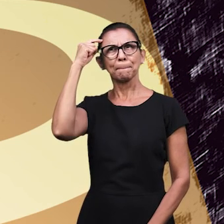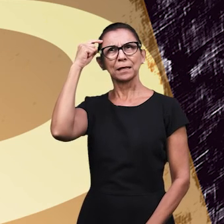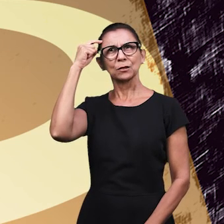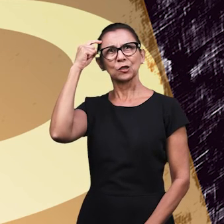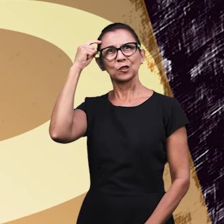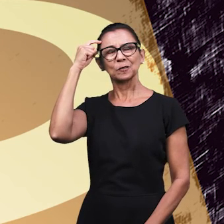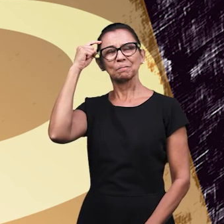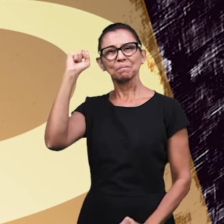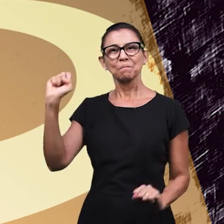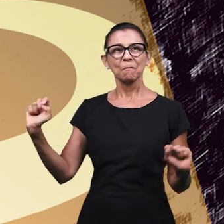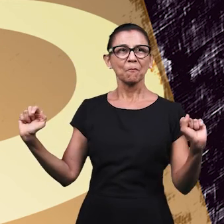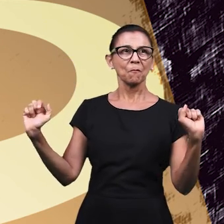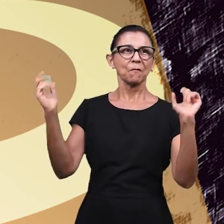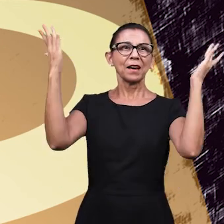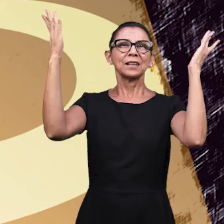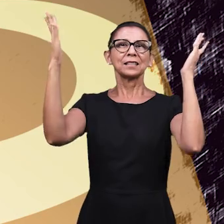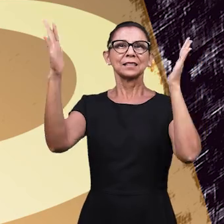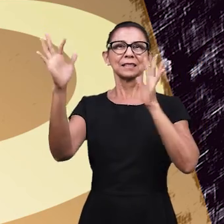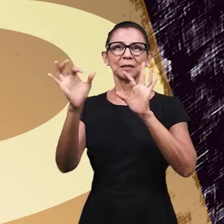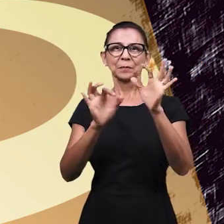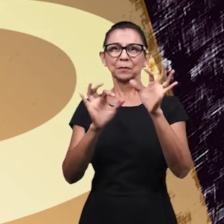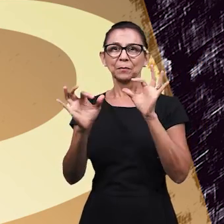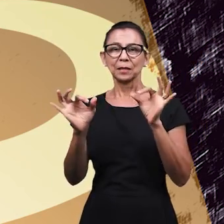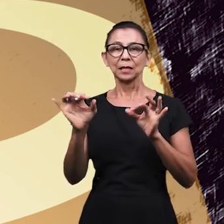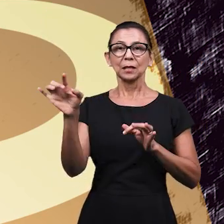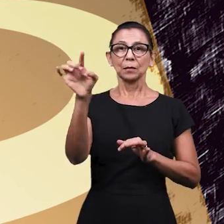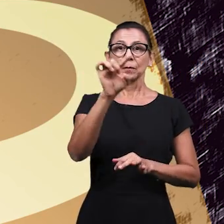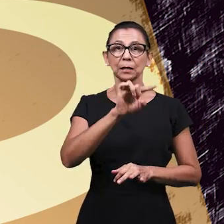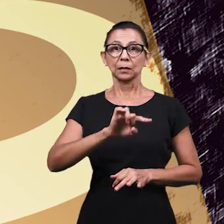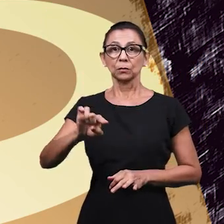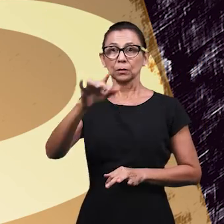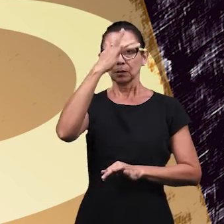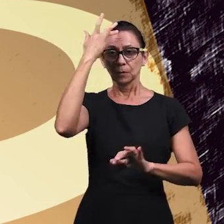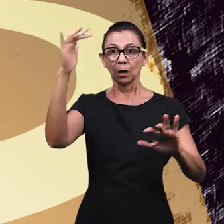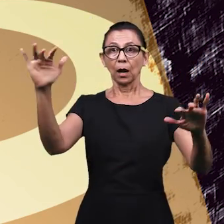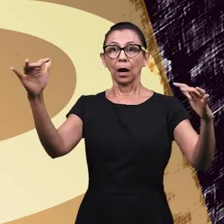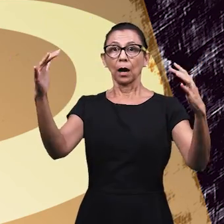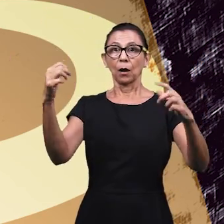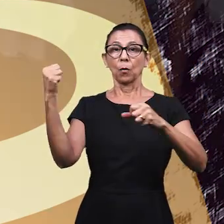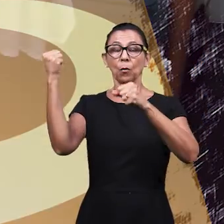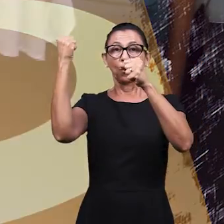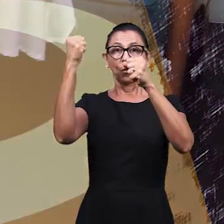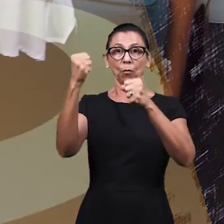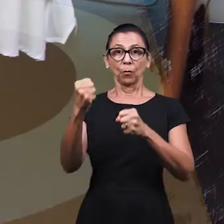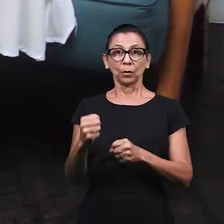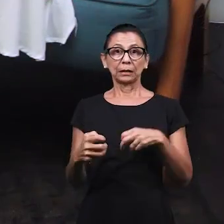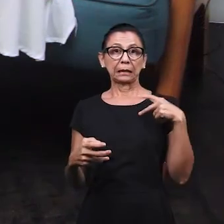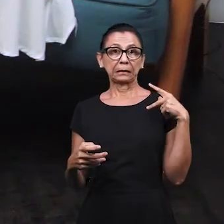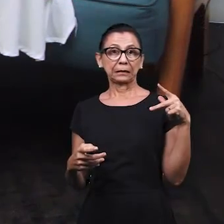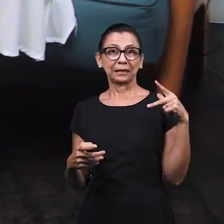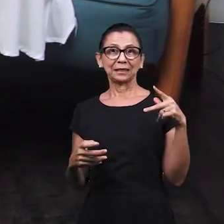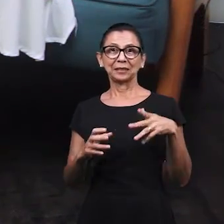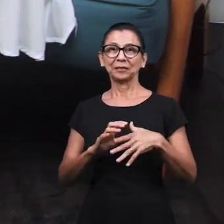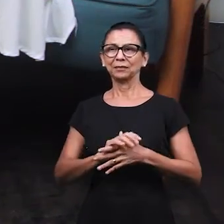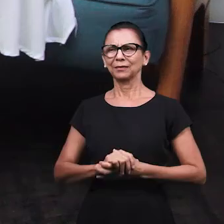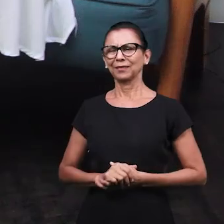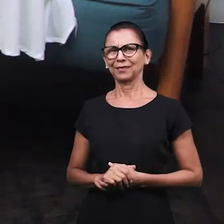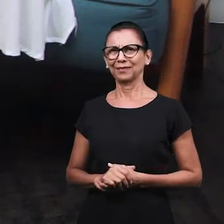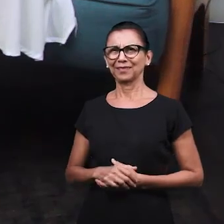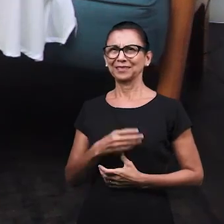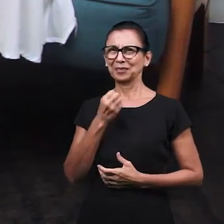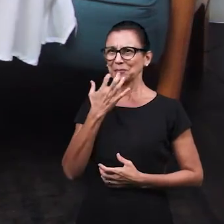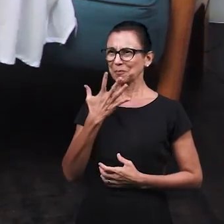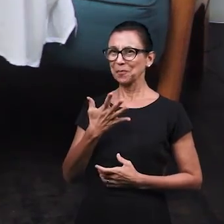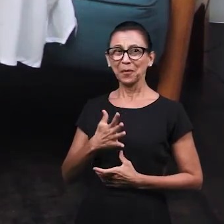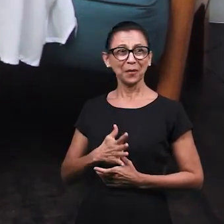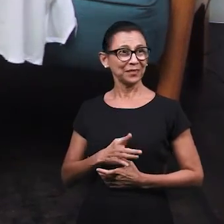uma festa para que todos pudessem ver o quanto ele era poderoso. Olha só que coisa boa, hein?